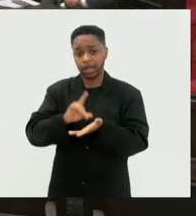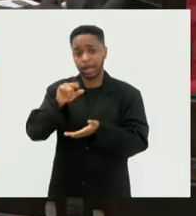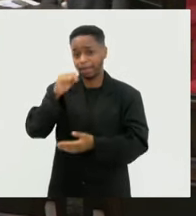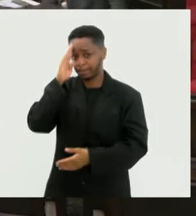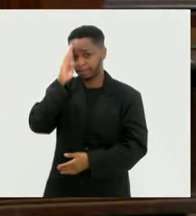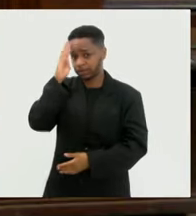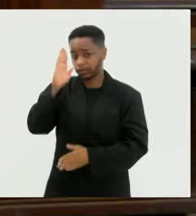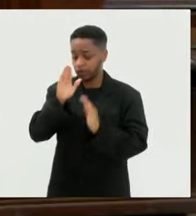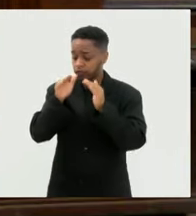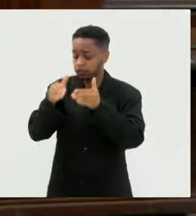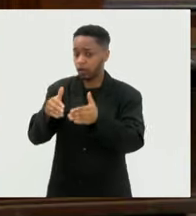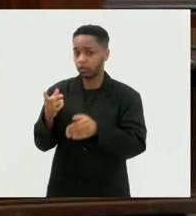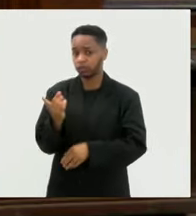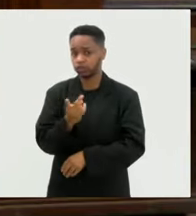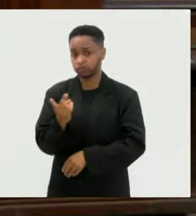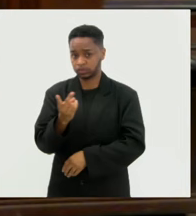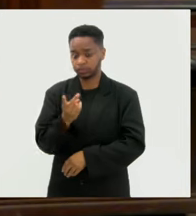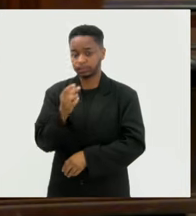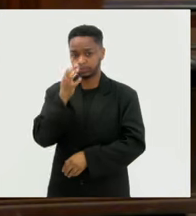governo Leonel Brizola.